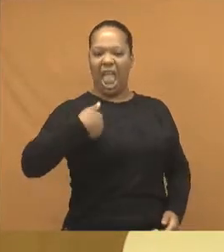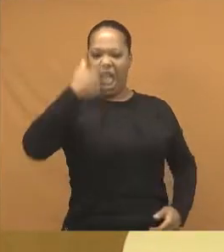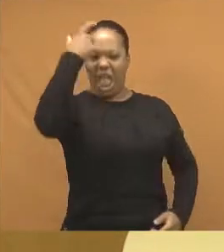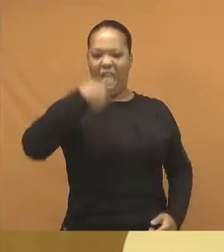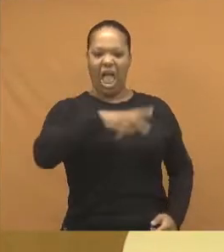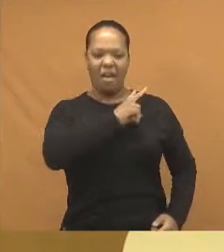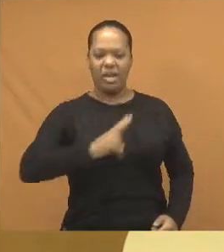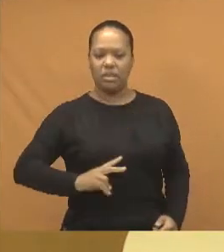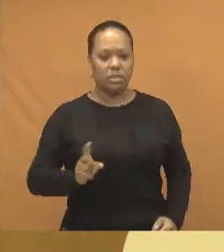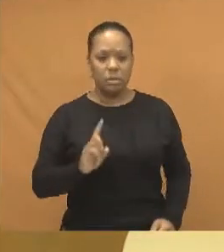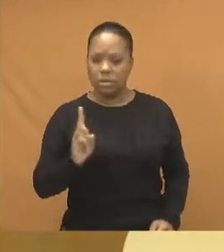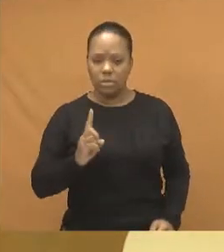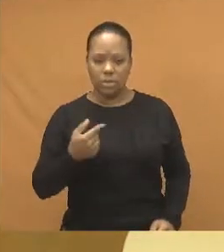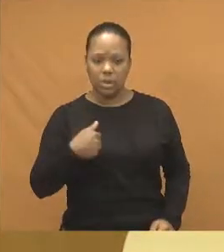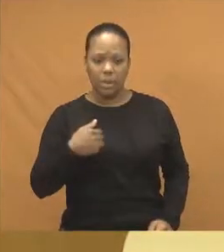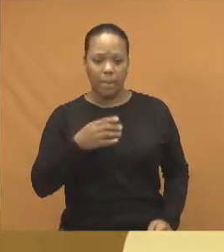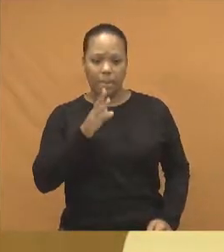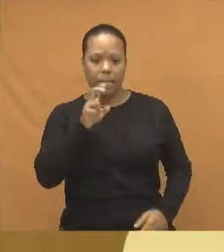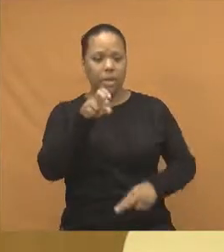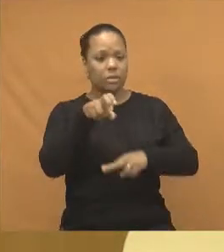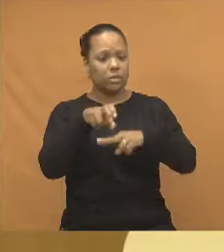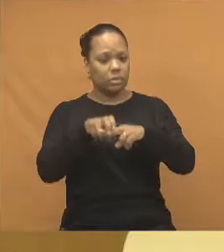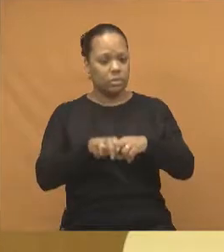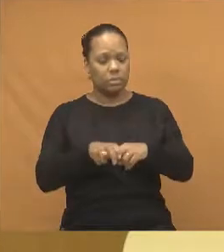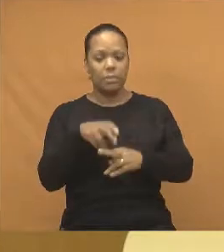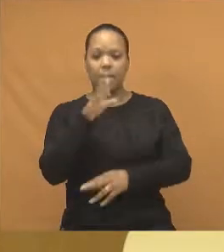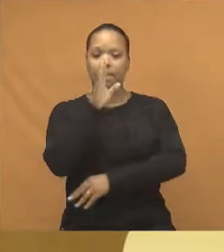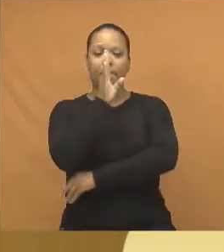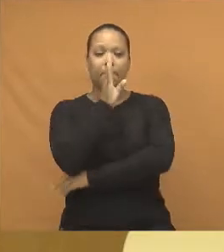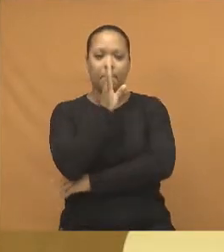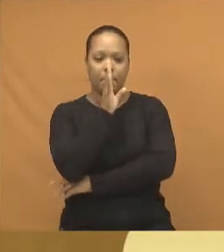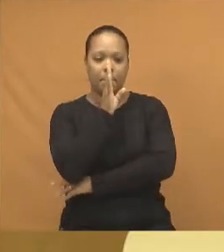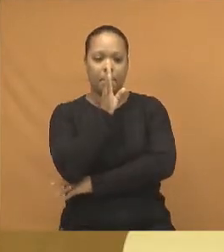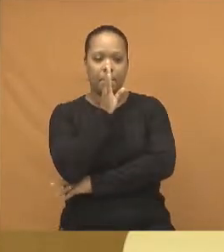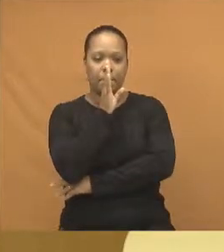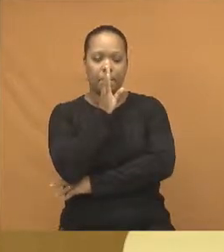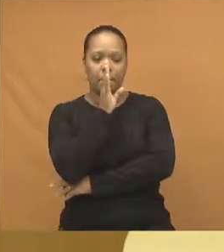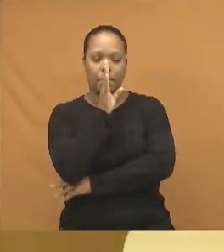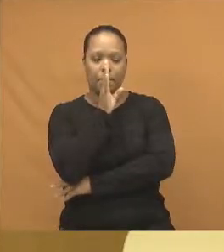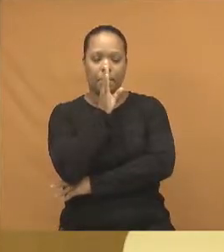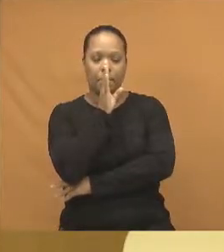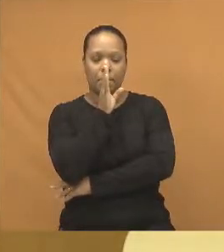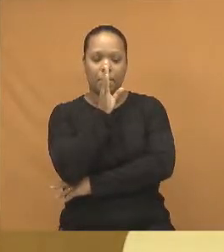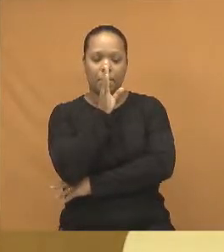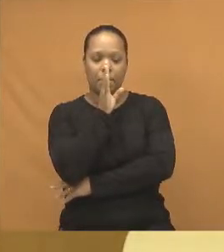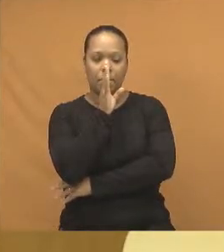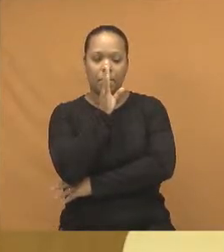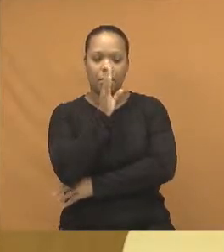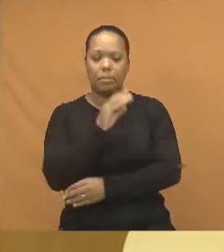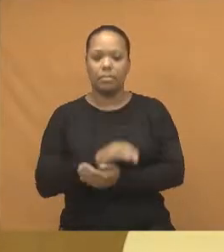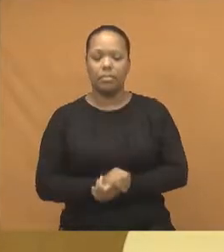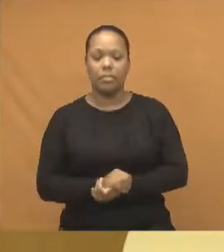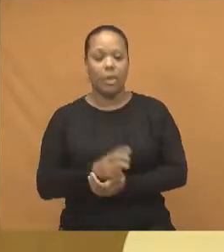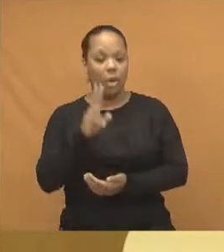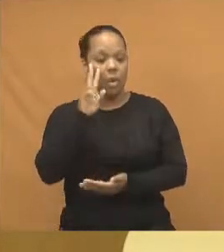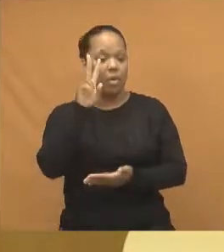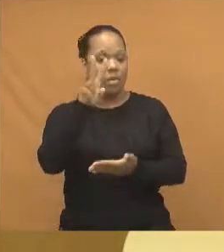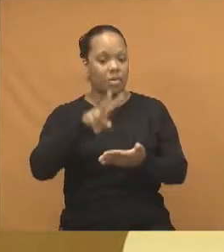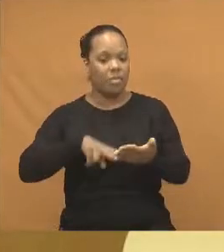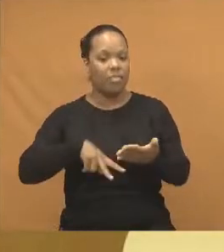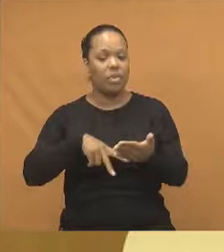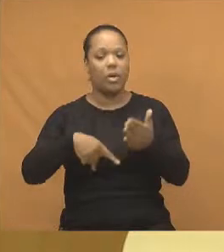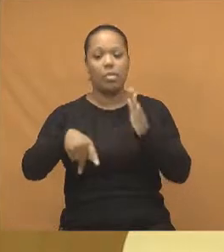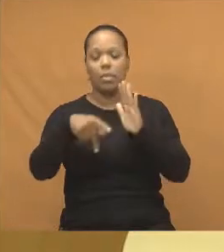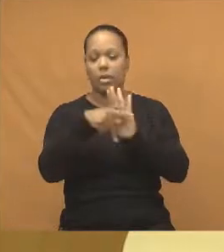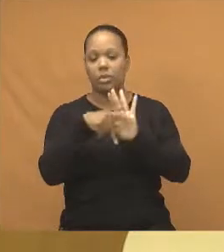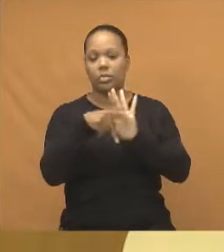o meu posicionamento é sentar no lugar do cidadão. Quando eu vi o projeto do vereador